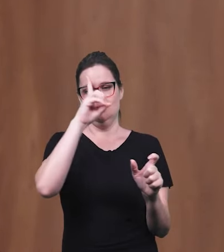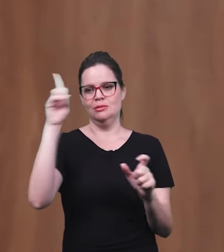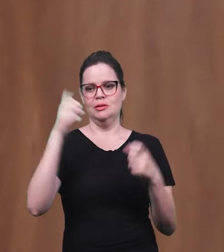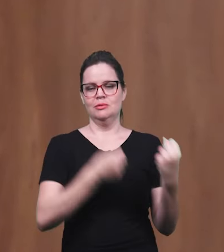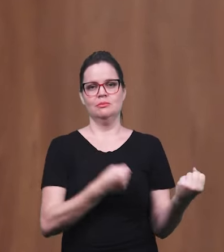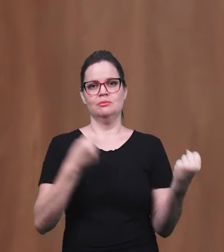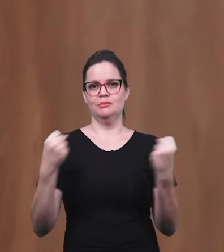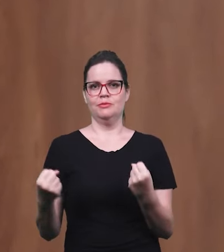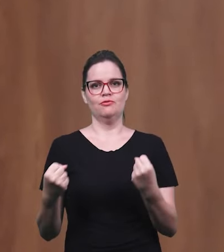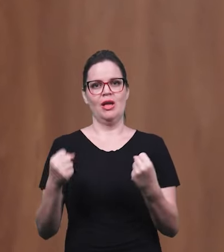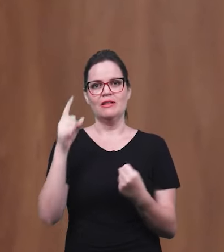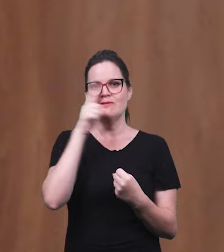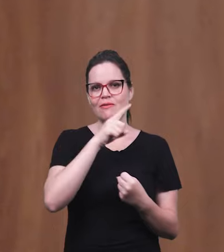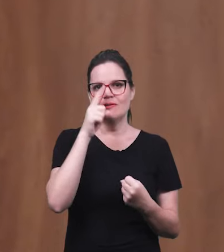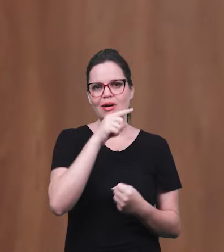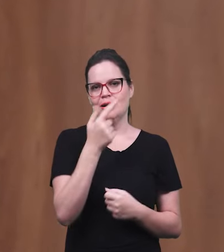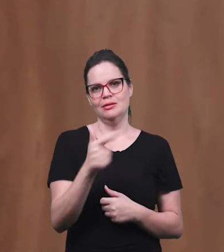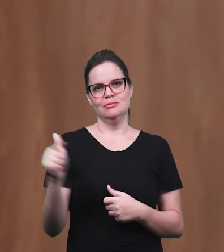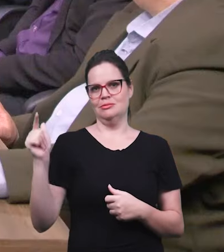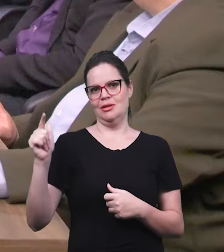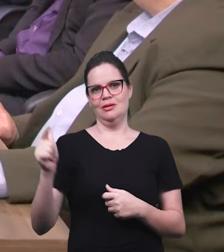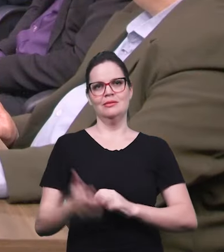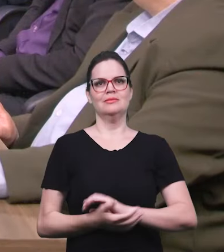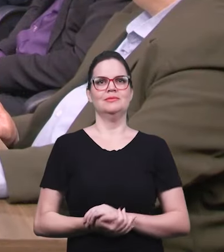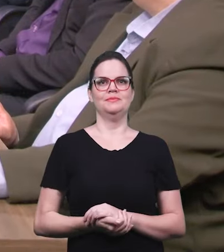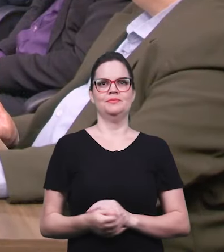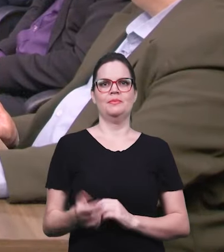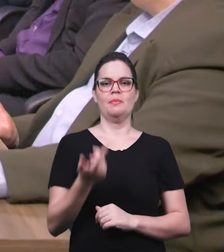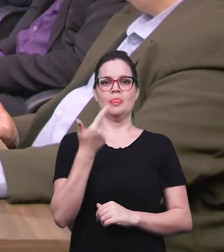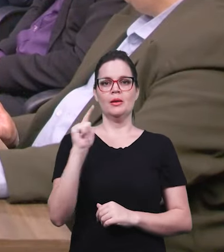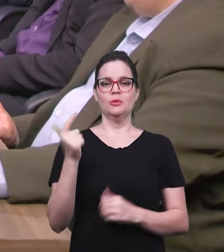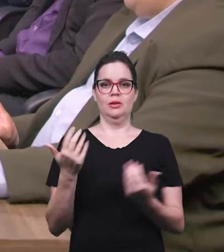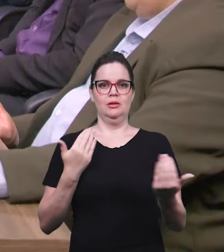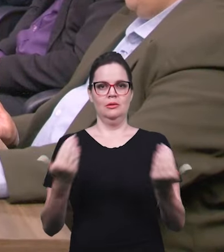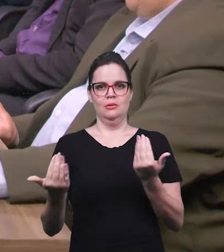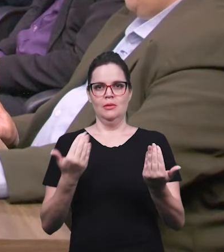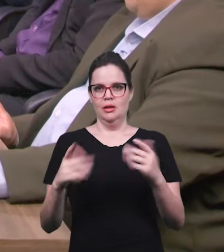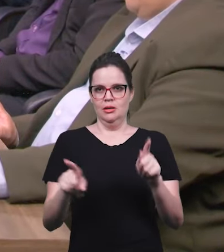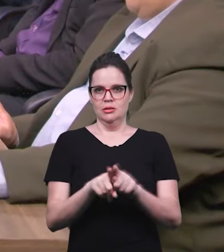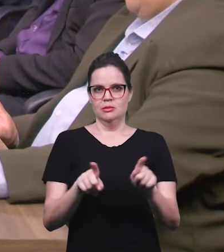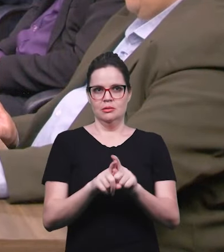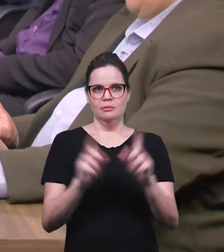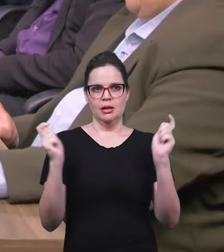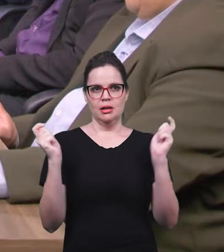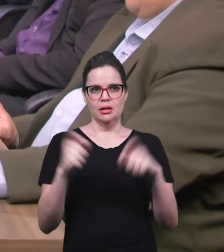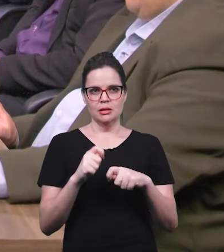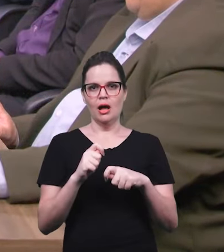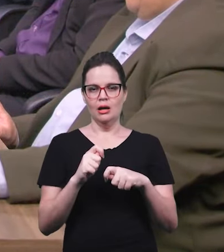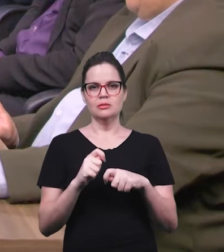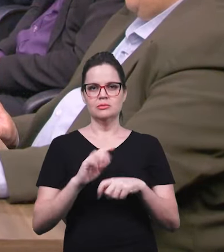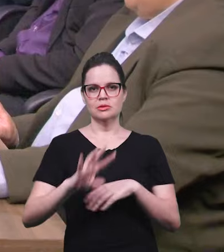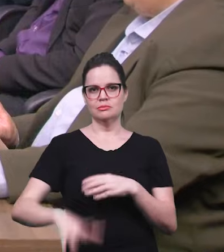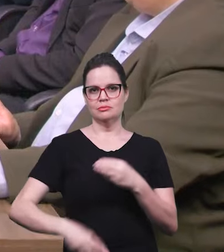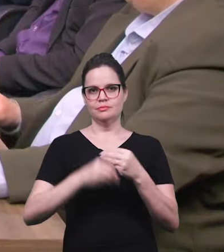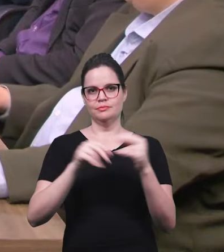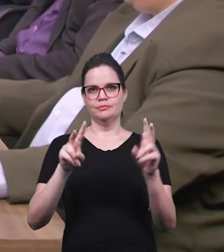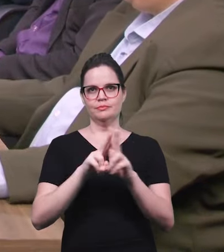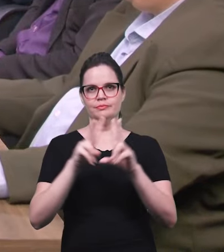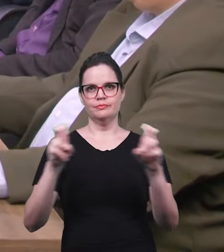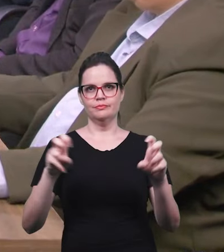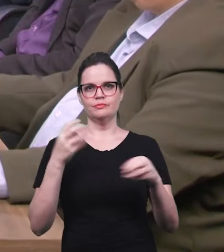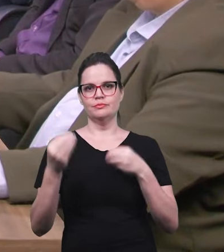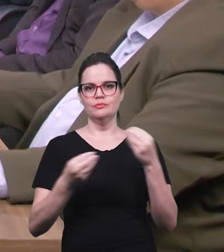não tem perda alguma. Alguma outra comparação, Dr. Fausto, que a gente possa fazer em relação dessa eficiência energética